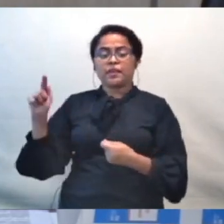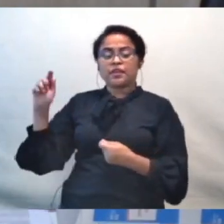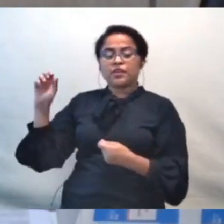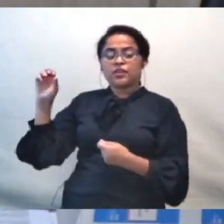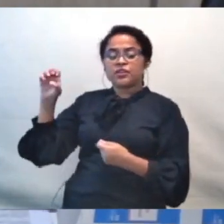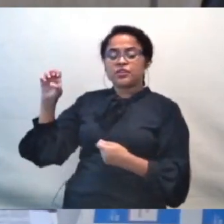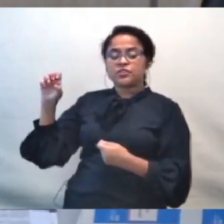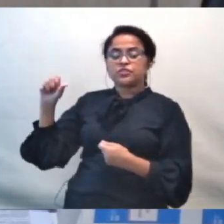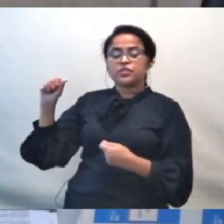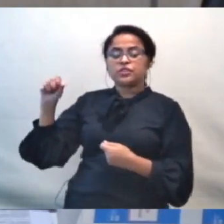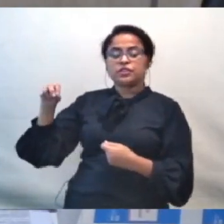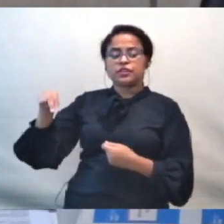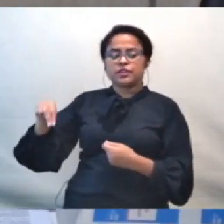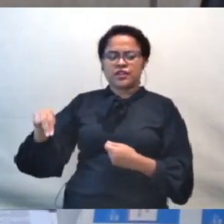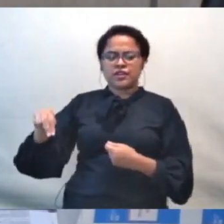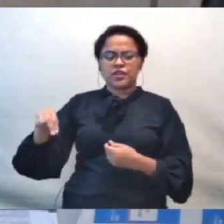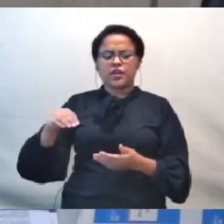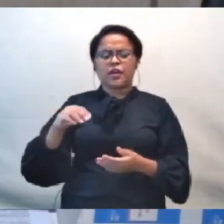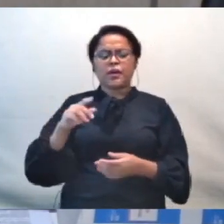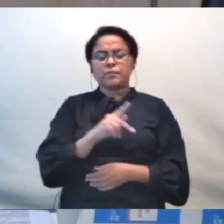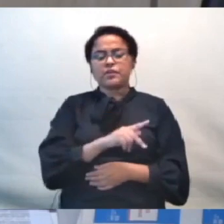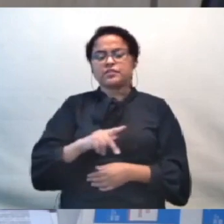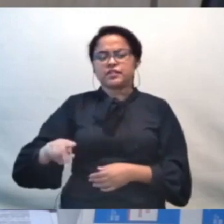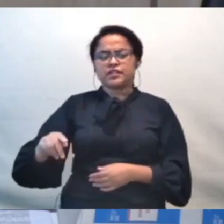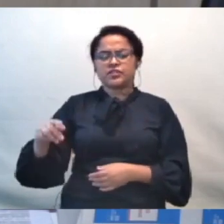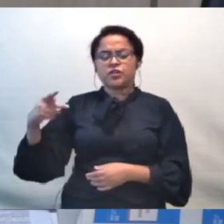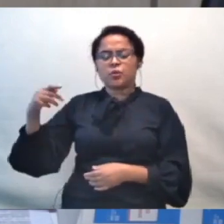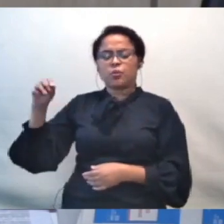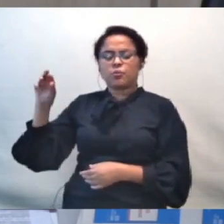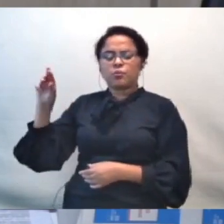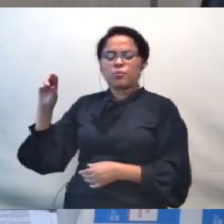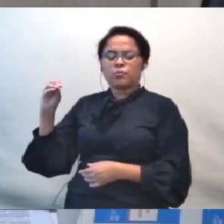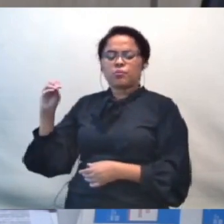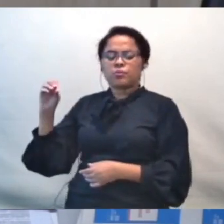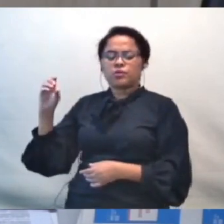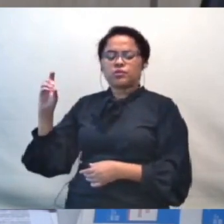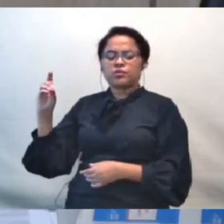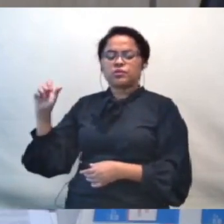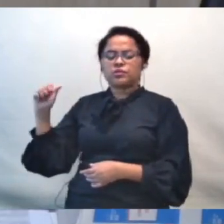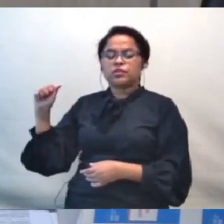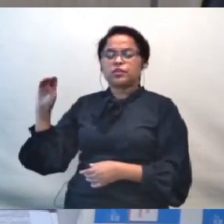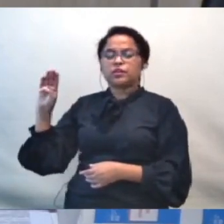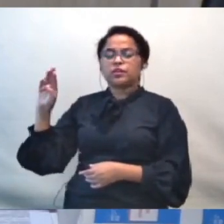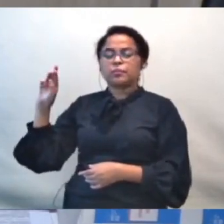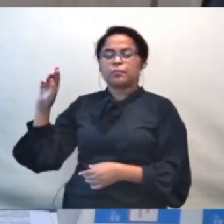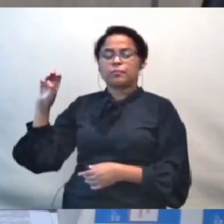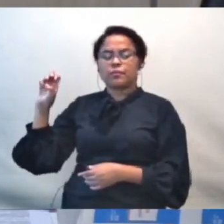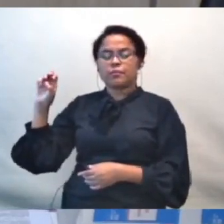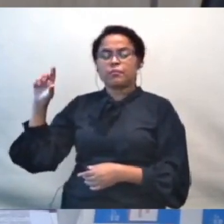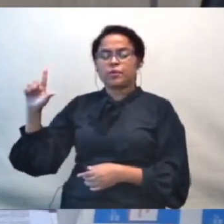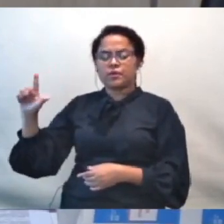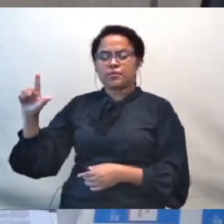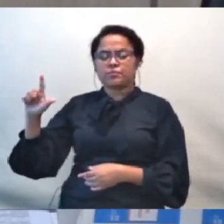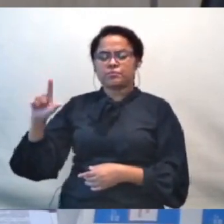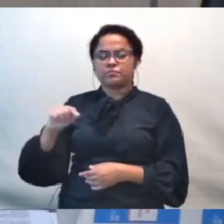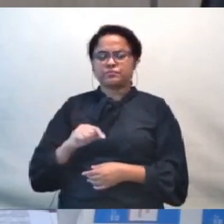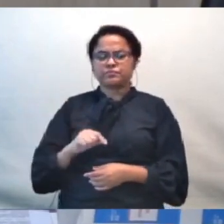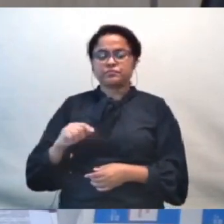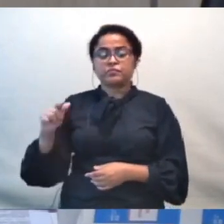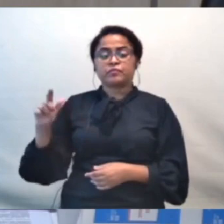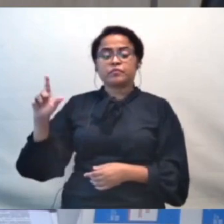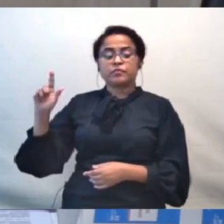Prodabel. Nadine Magalhães, assessor de planejamento. É, Gasparo Júlio,